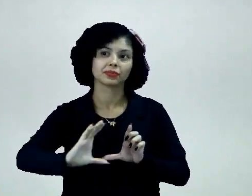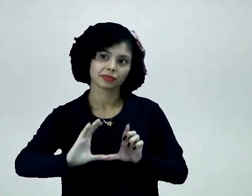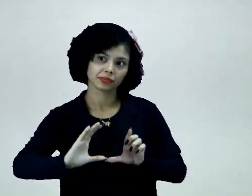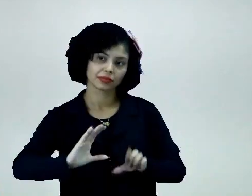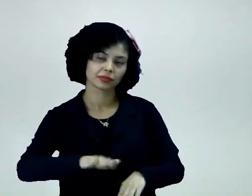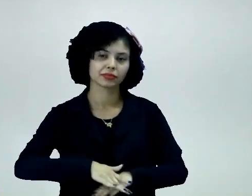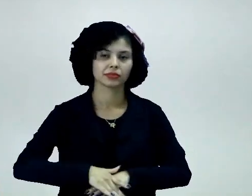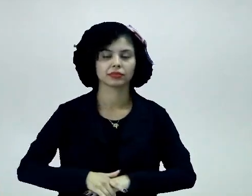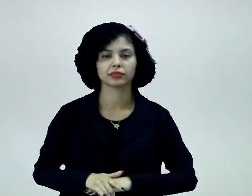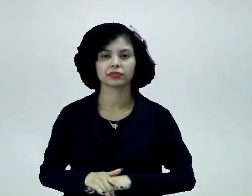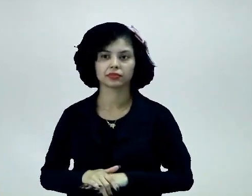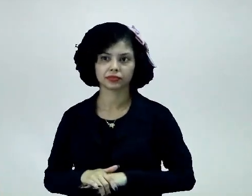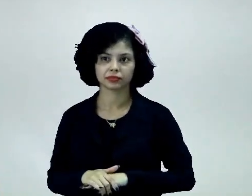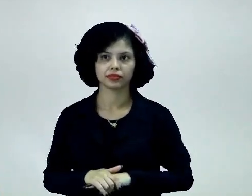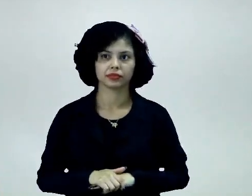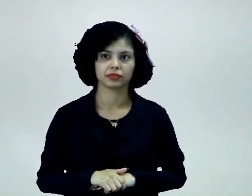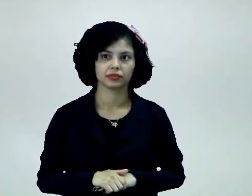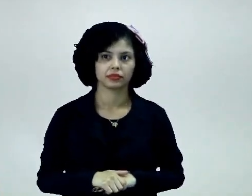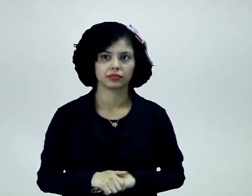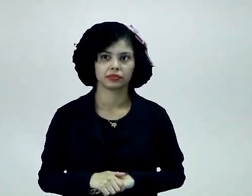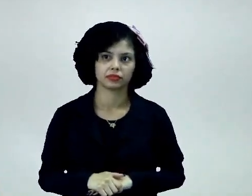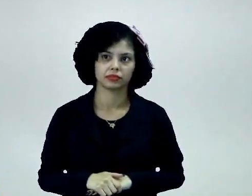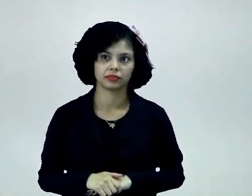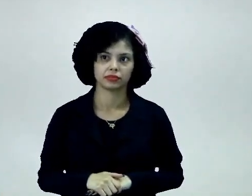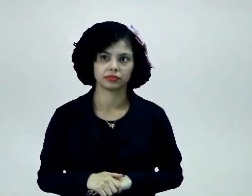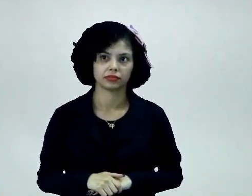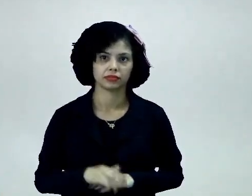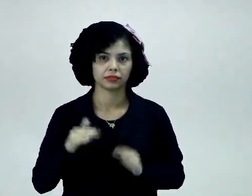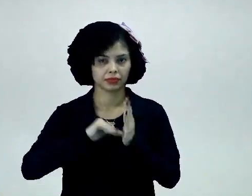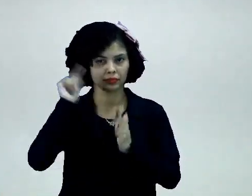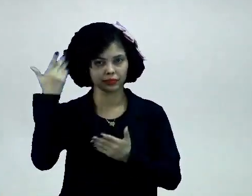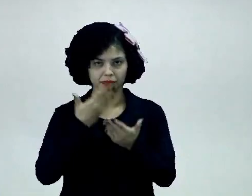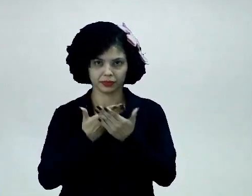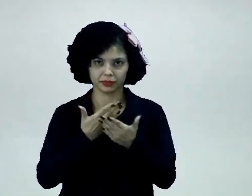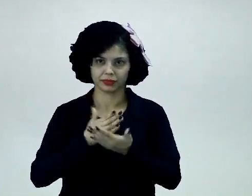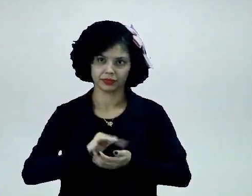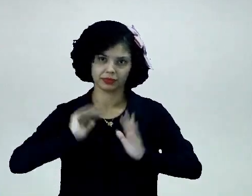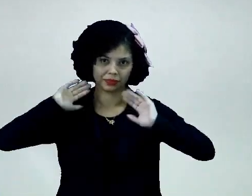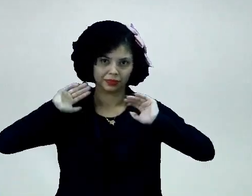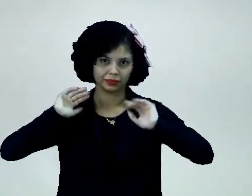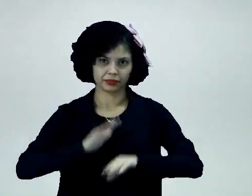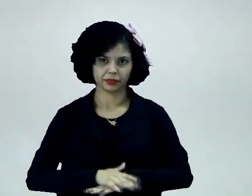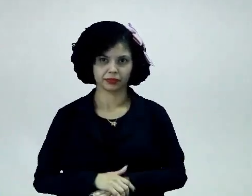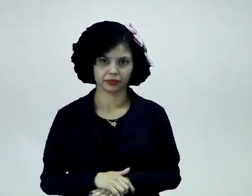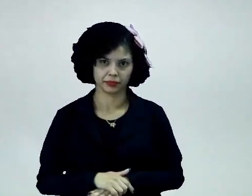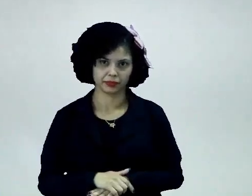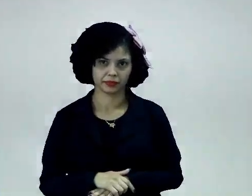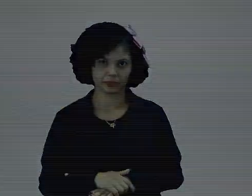esta, é só acessar a nossa plataforma Eduque. E até a nossa próxima aula.